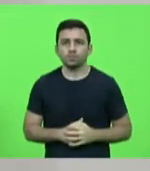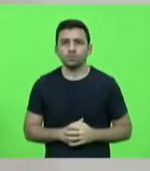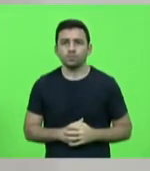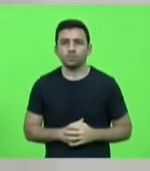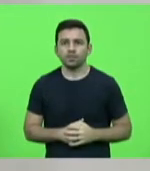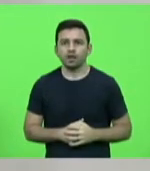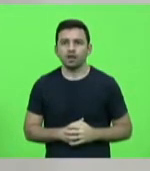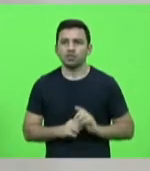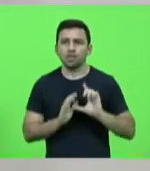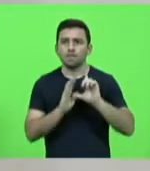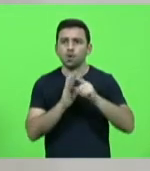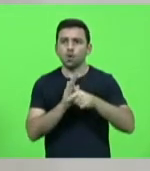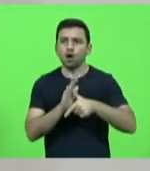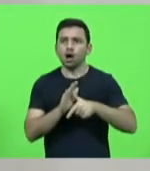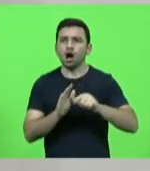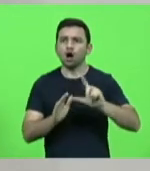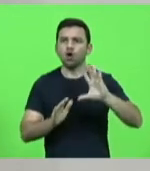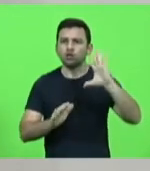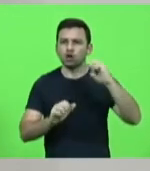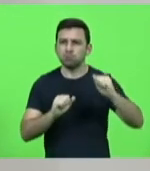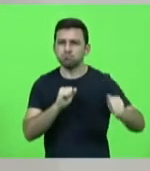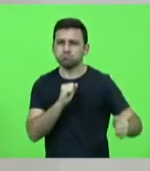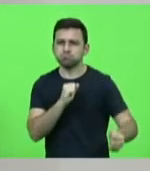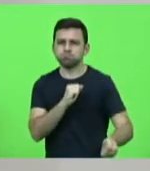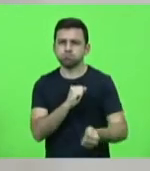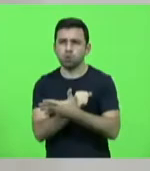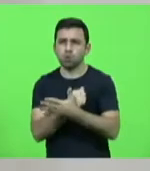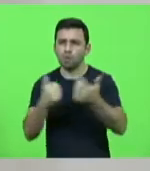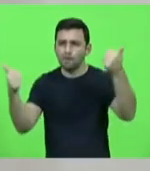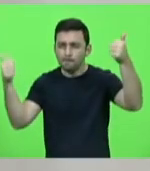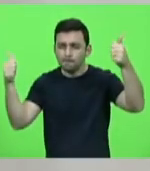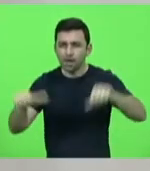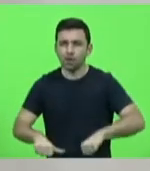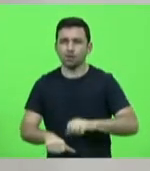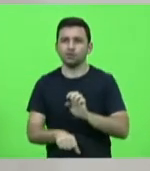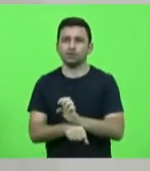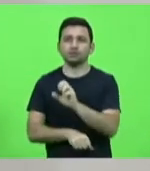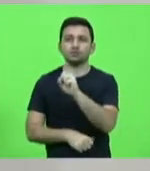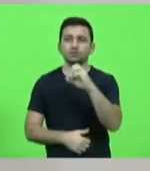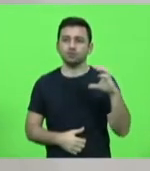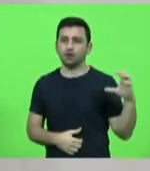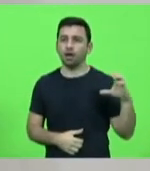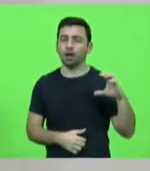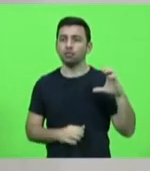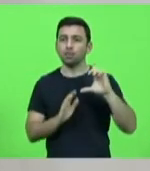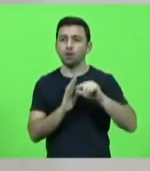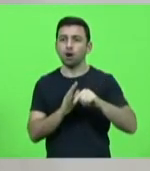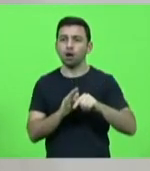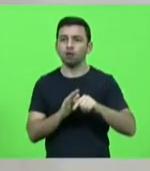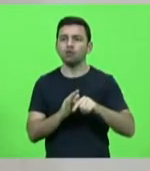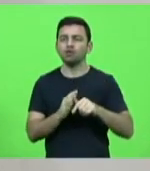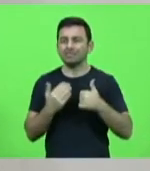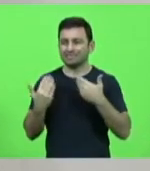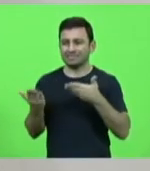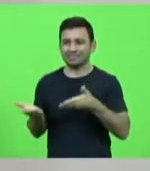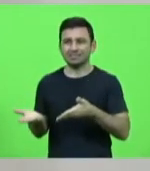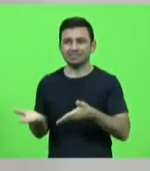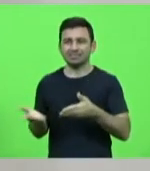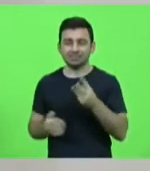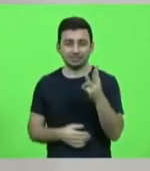Depois do maior escândalo de corrupção do Estado de Santa Catarina, onde